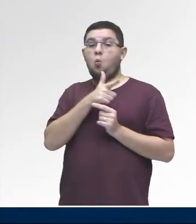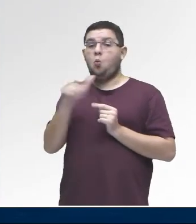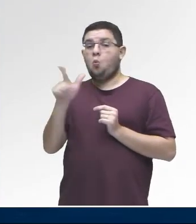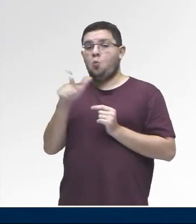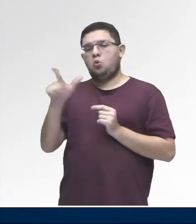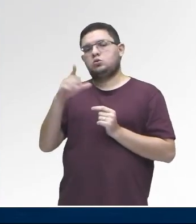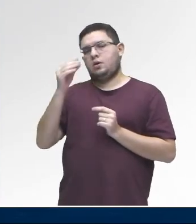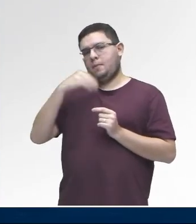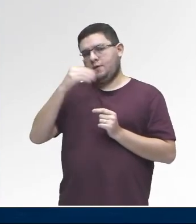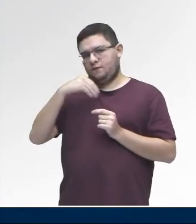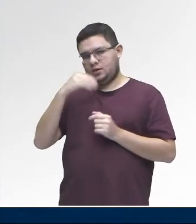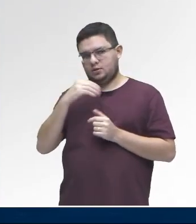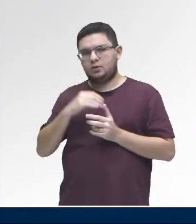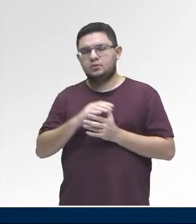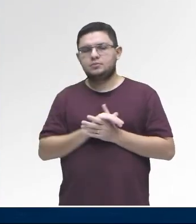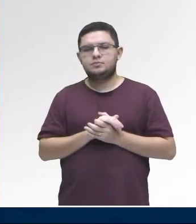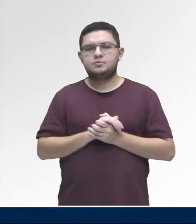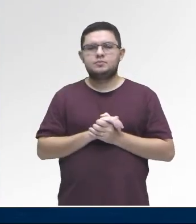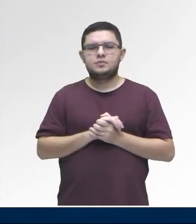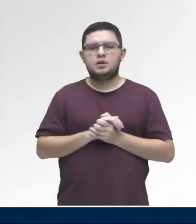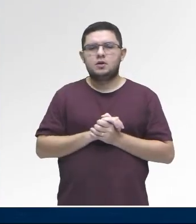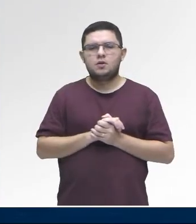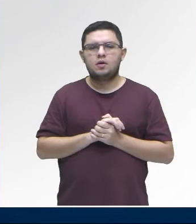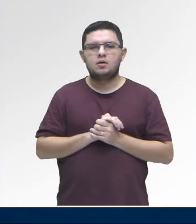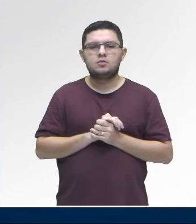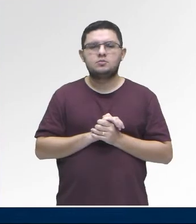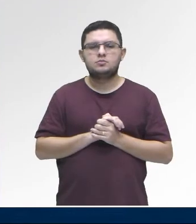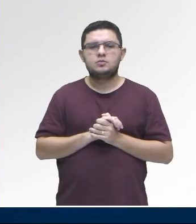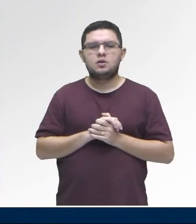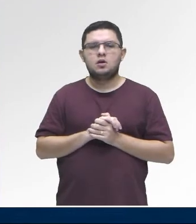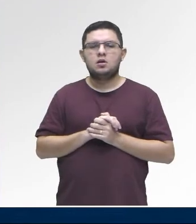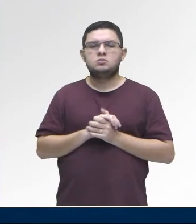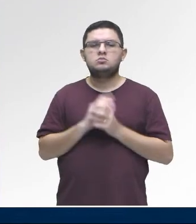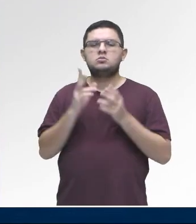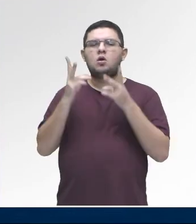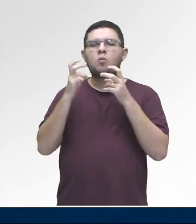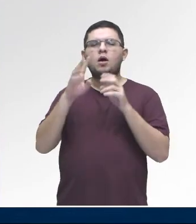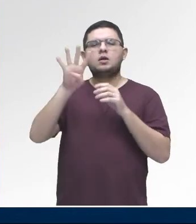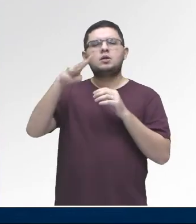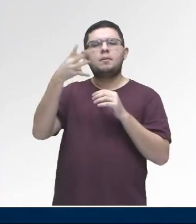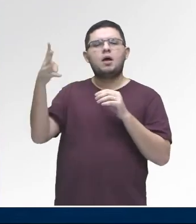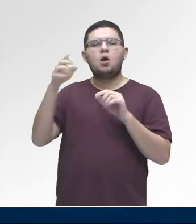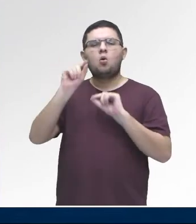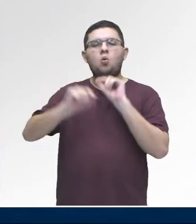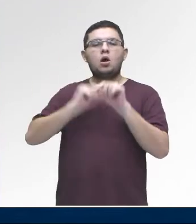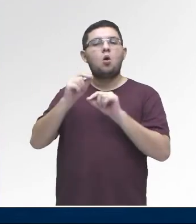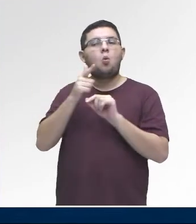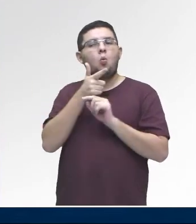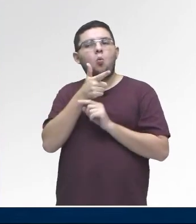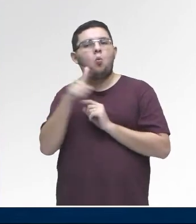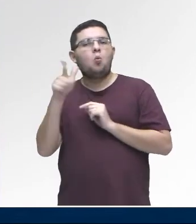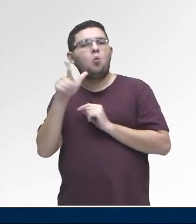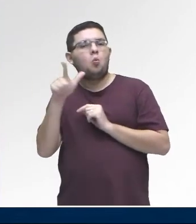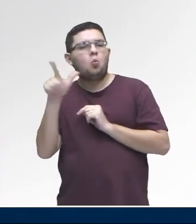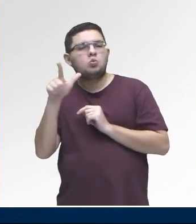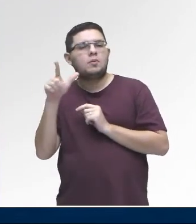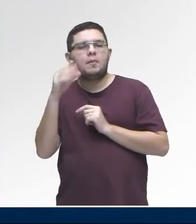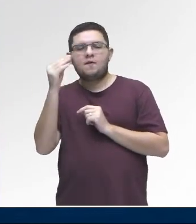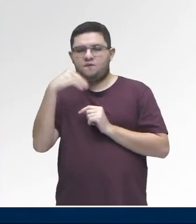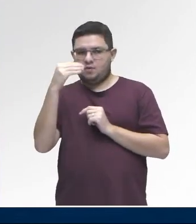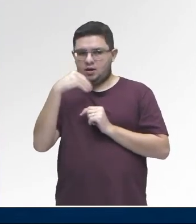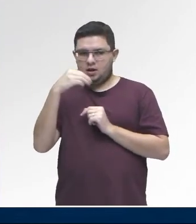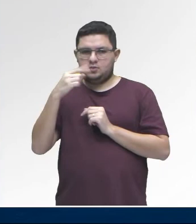mais fraco. O mais fraco, olhando a tabela como nosso referencial, a gente